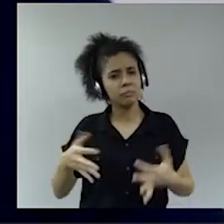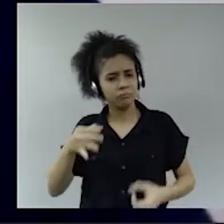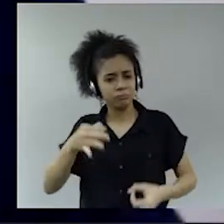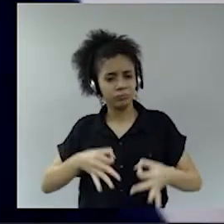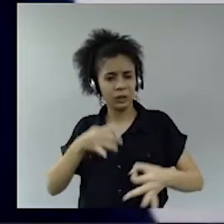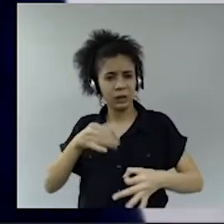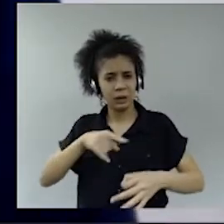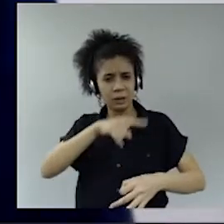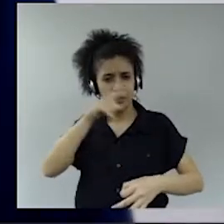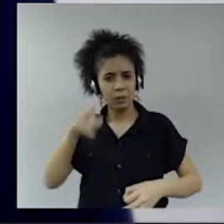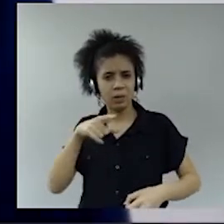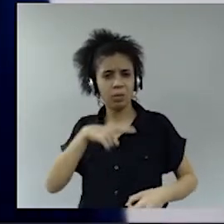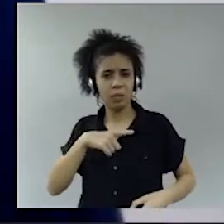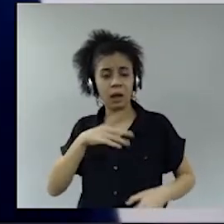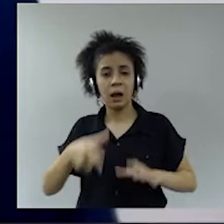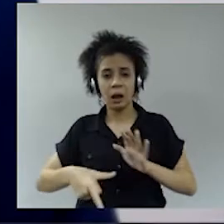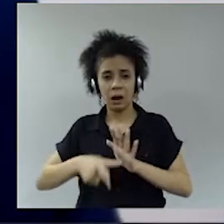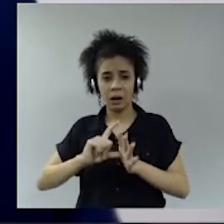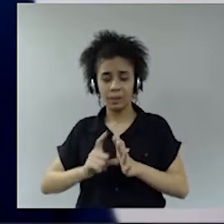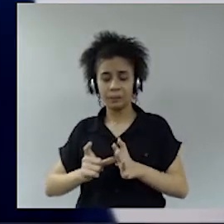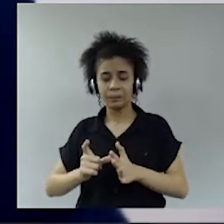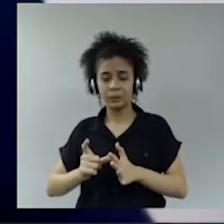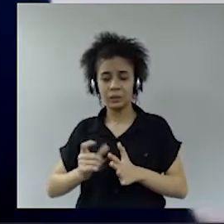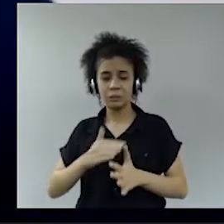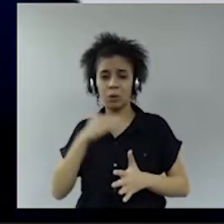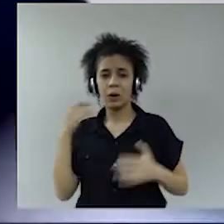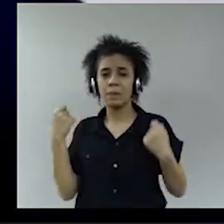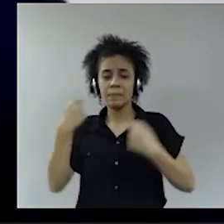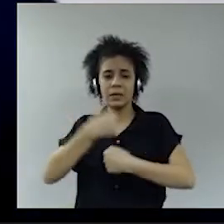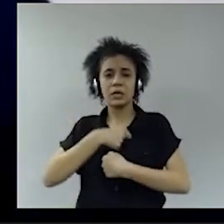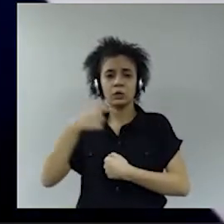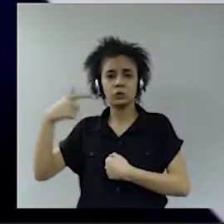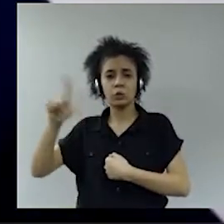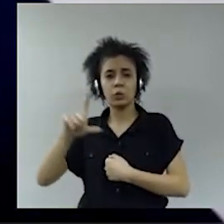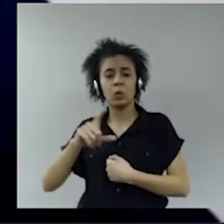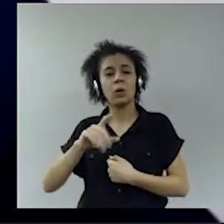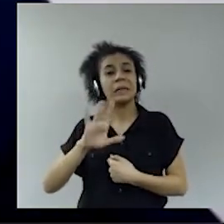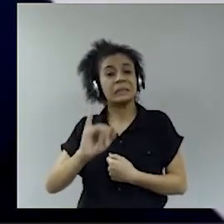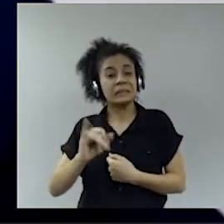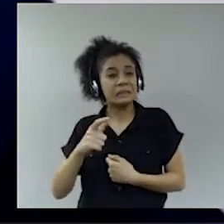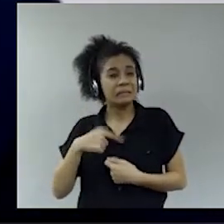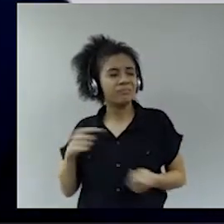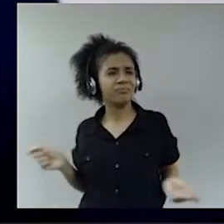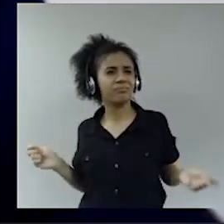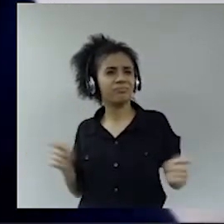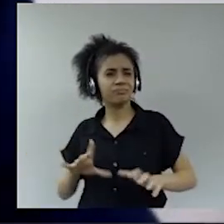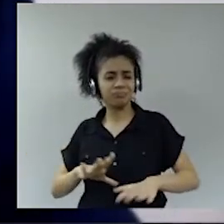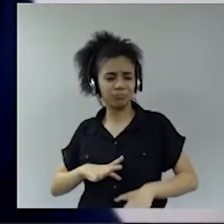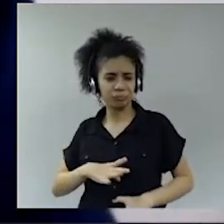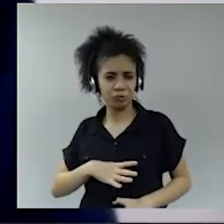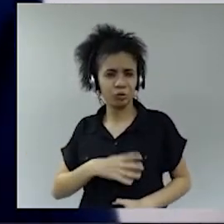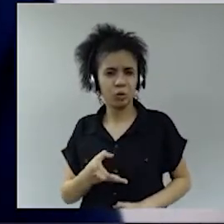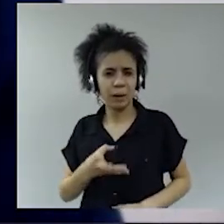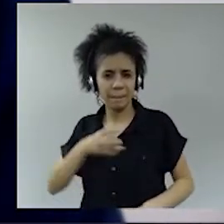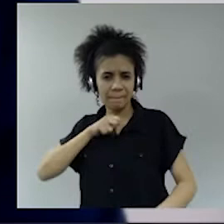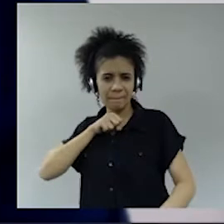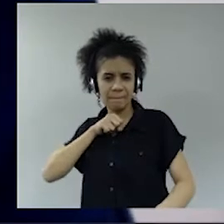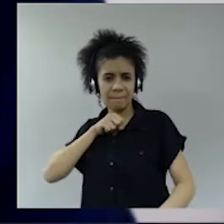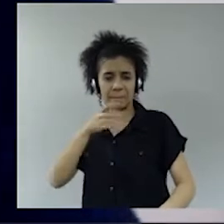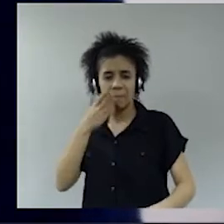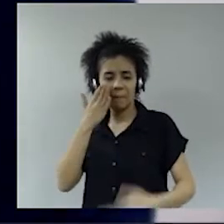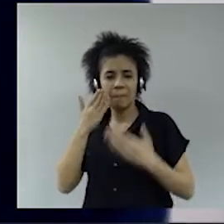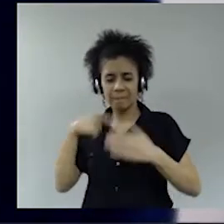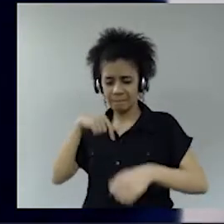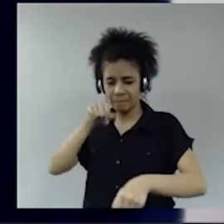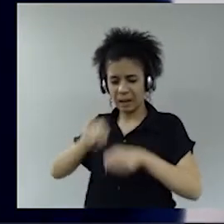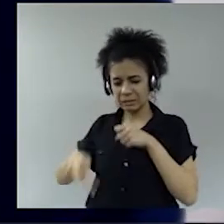Lessa, antes de falecer, ainda disse que, se tivesse a desventura de matar um seu